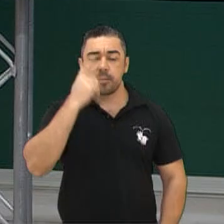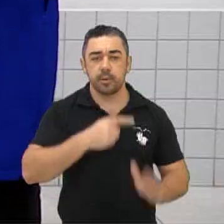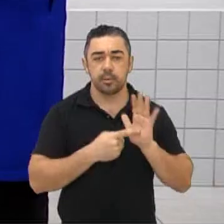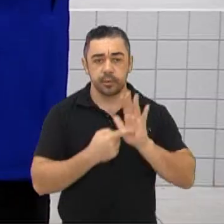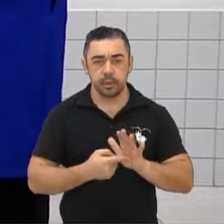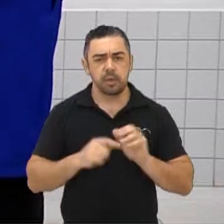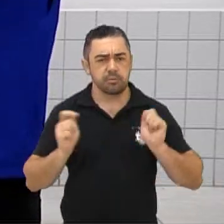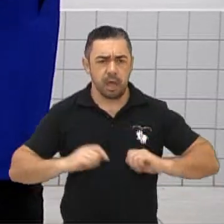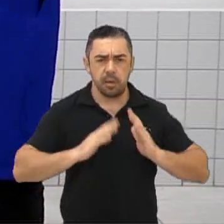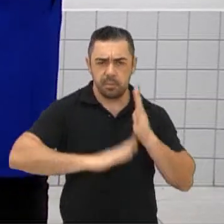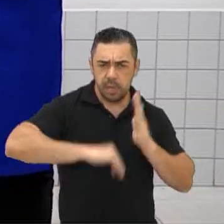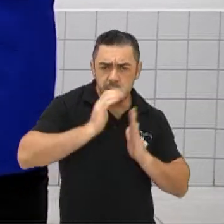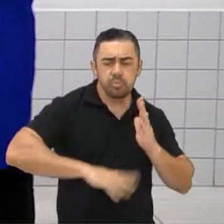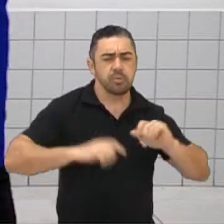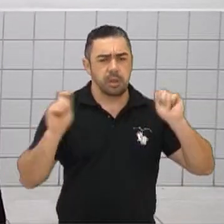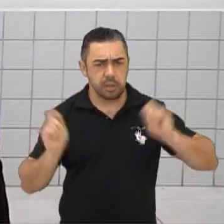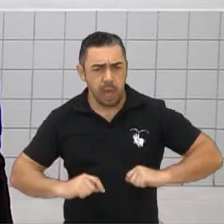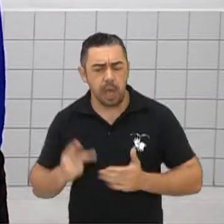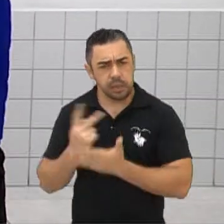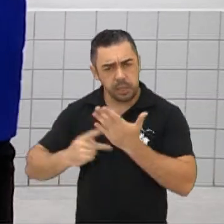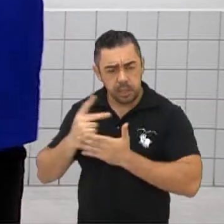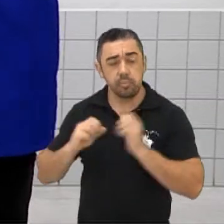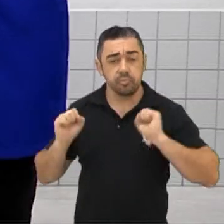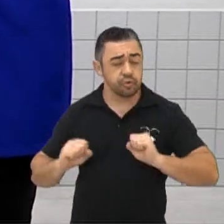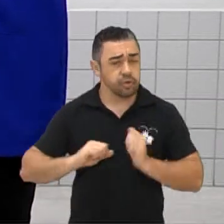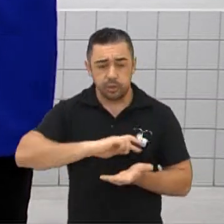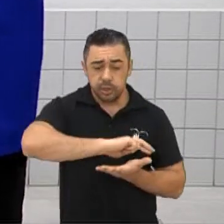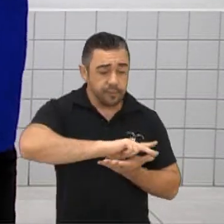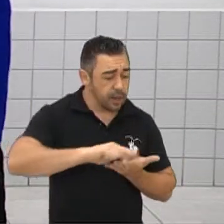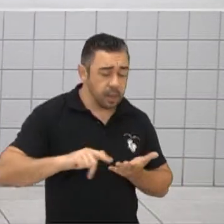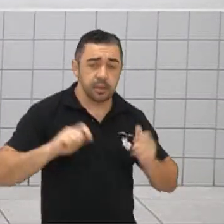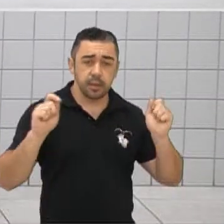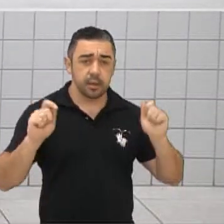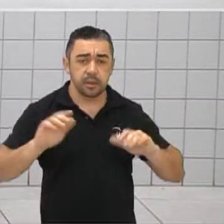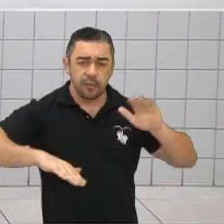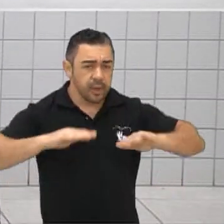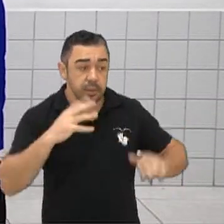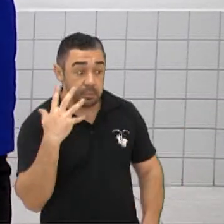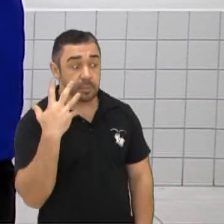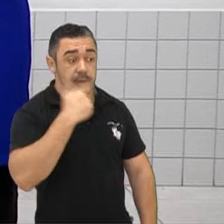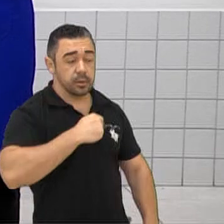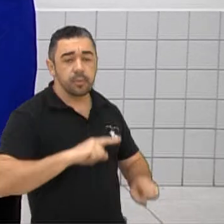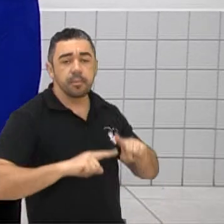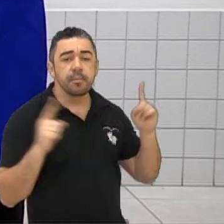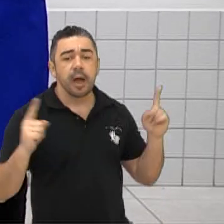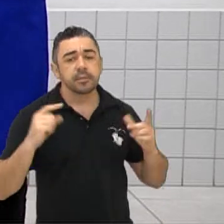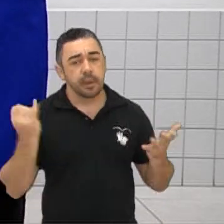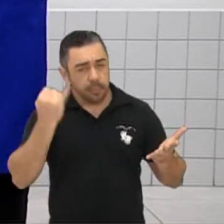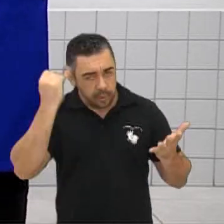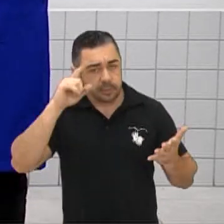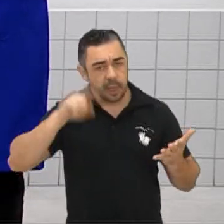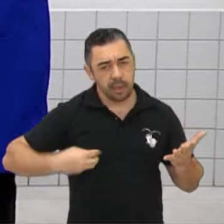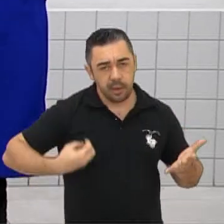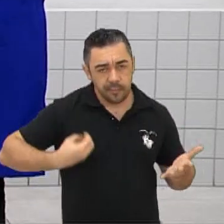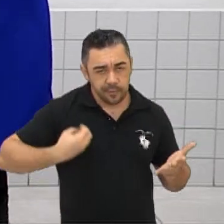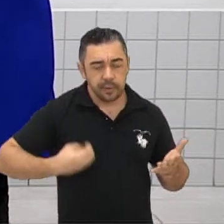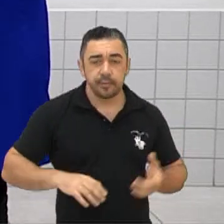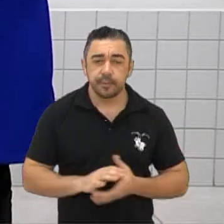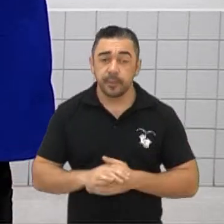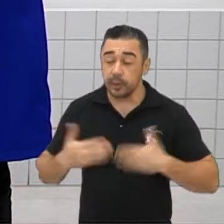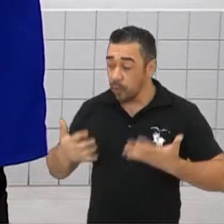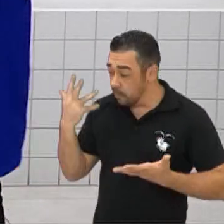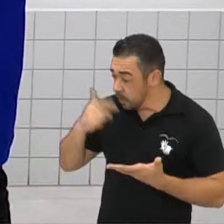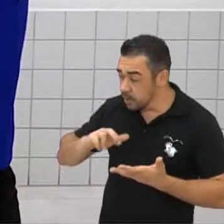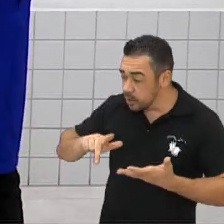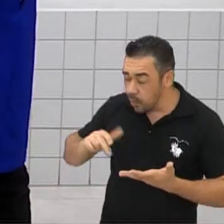trazer pintura, só trazer desenho. Ela podia trazer algo que não fosse tão belo, mas fosse algo importante para a vida. A beleza não é